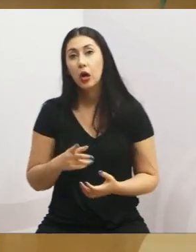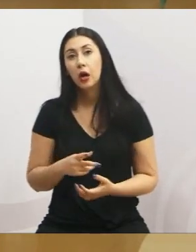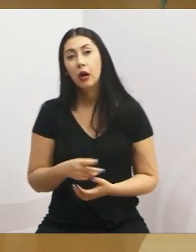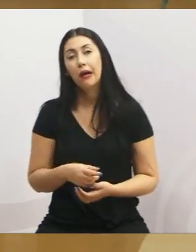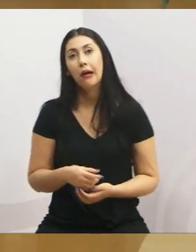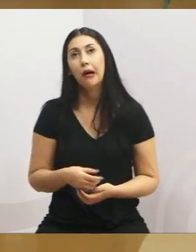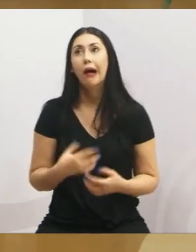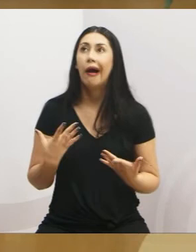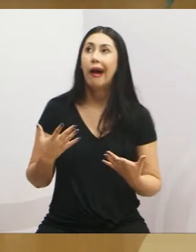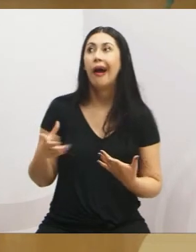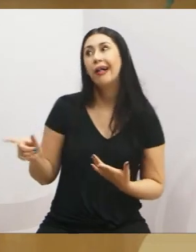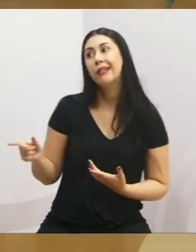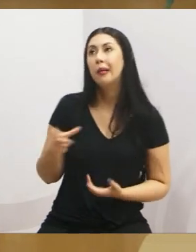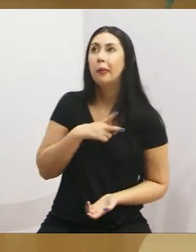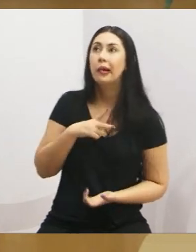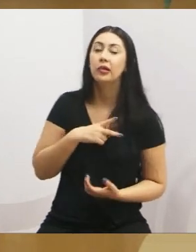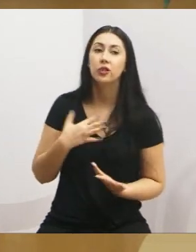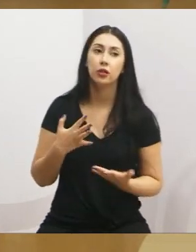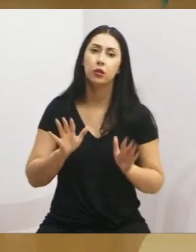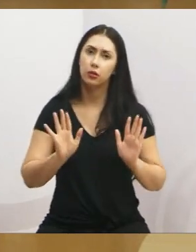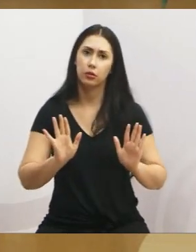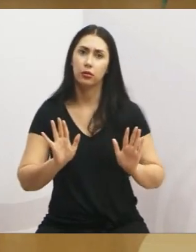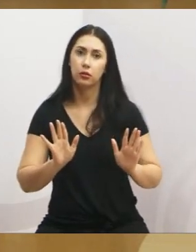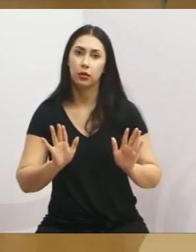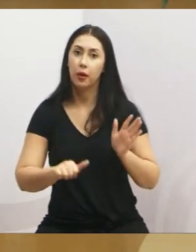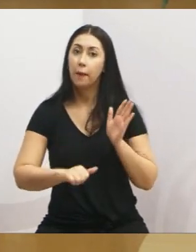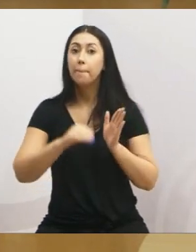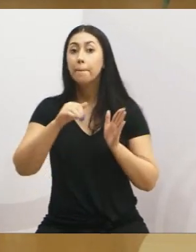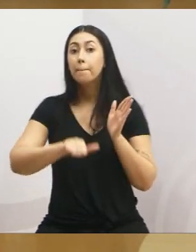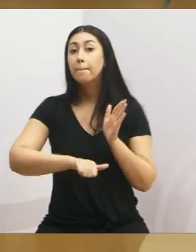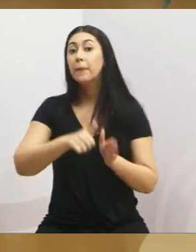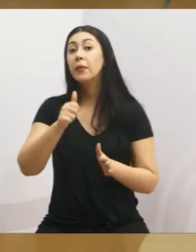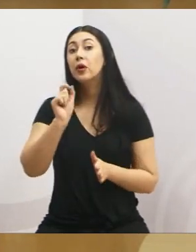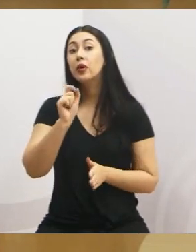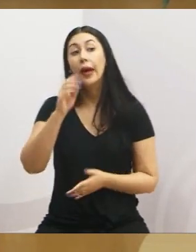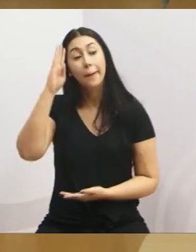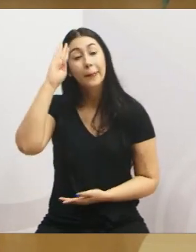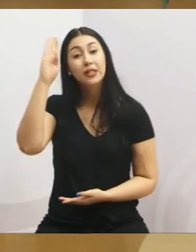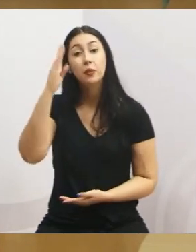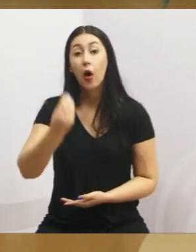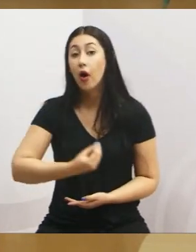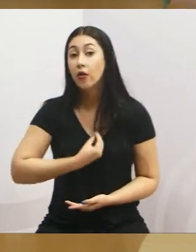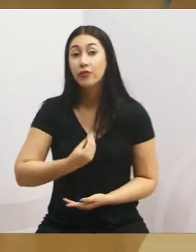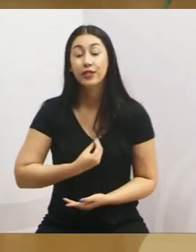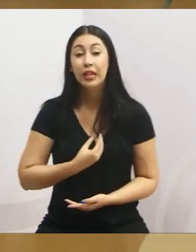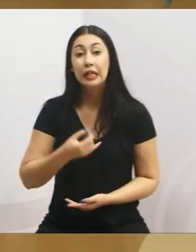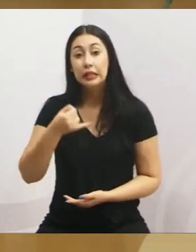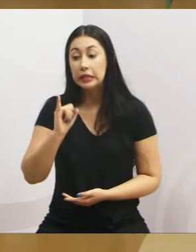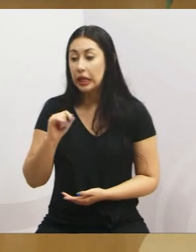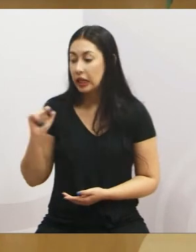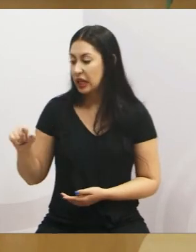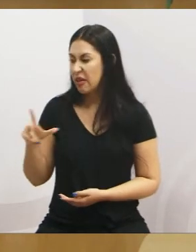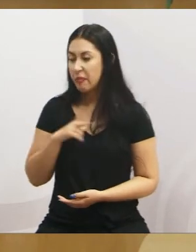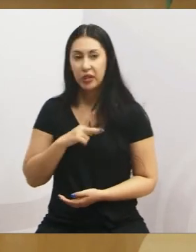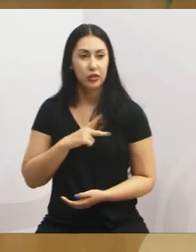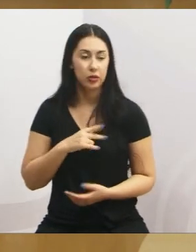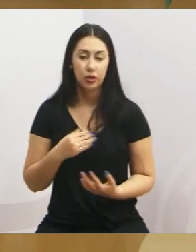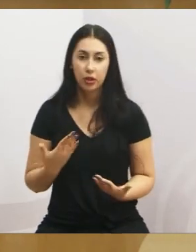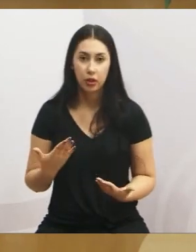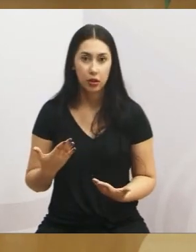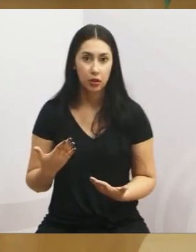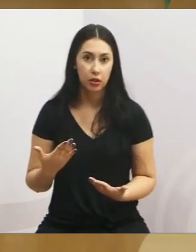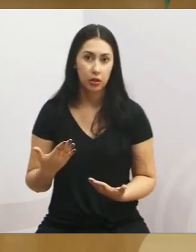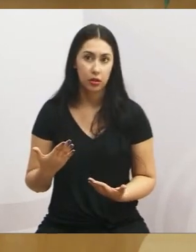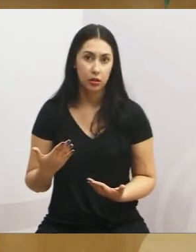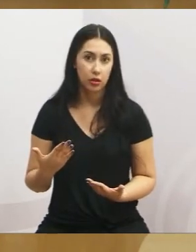mas é privado. Primeiro está a vida. Primeiro está a vida. Se é privado, não tira